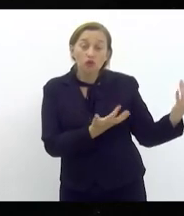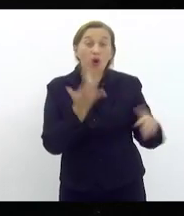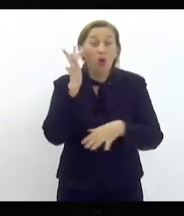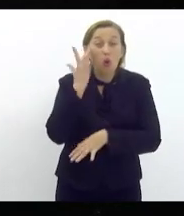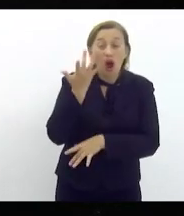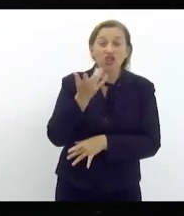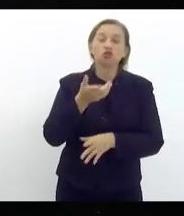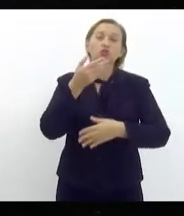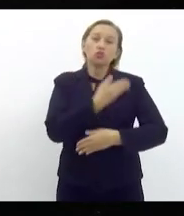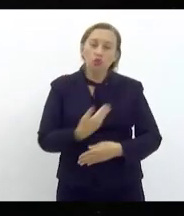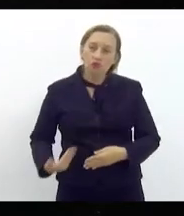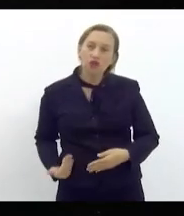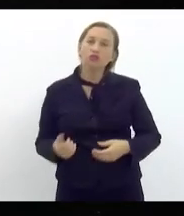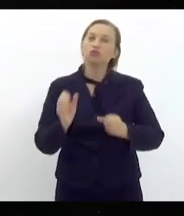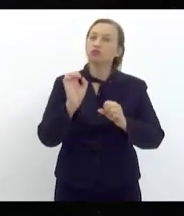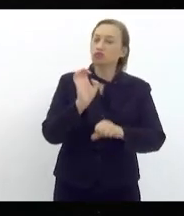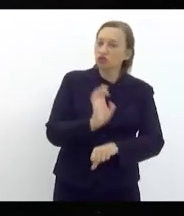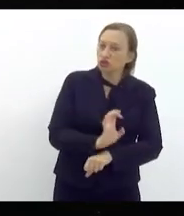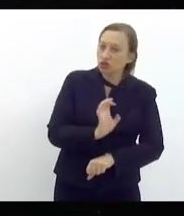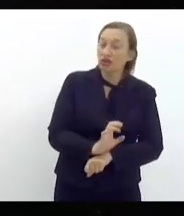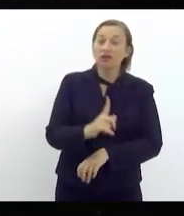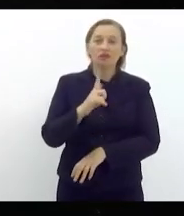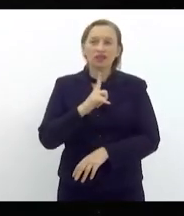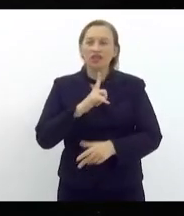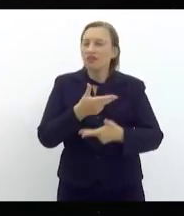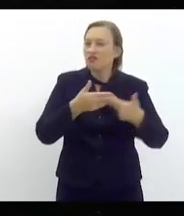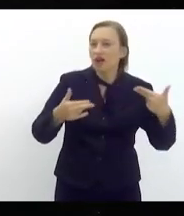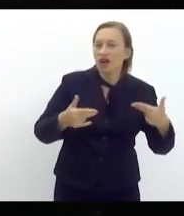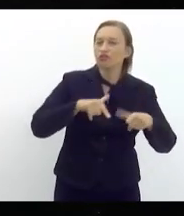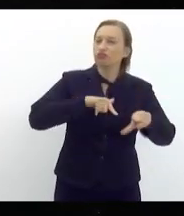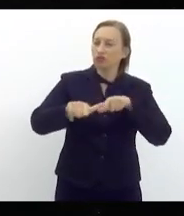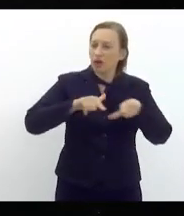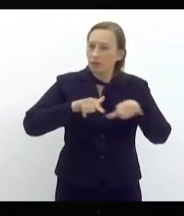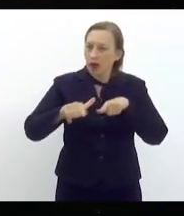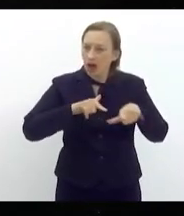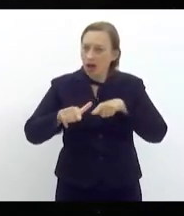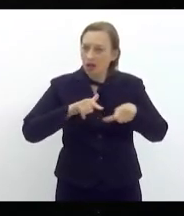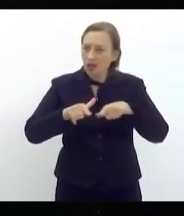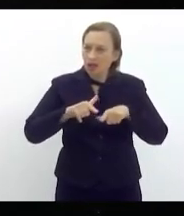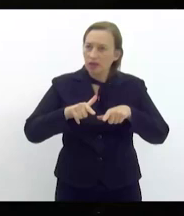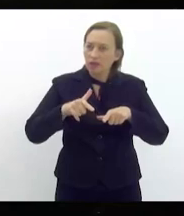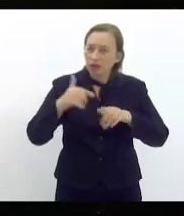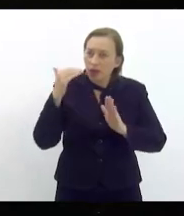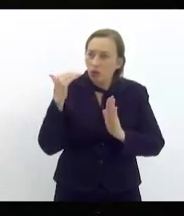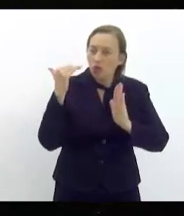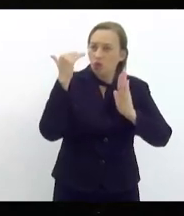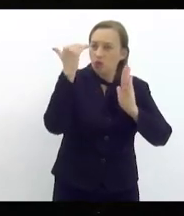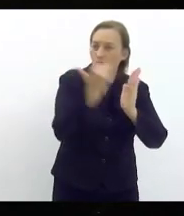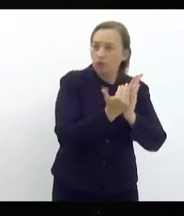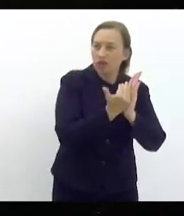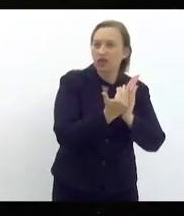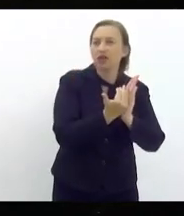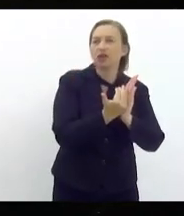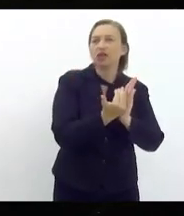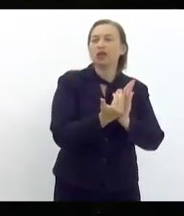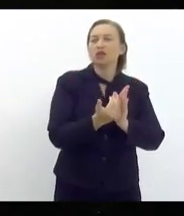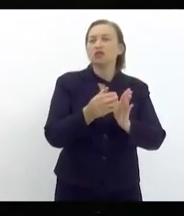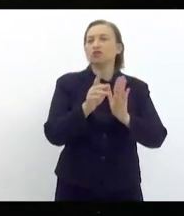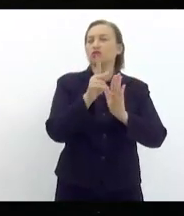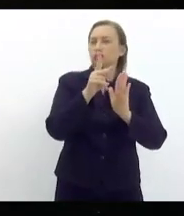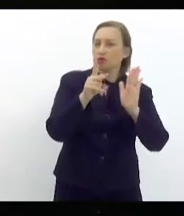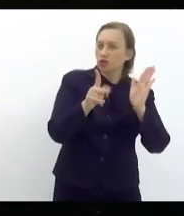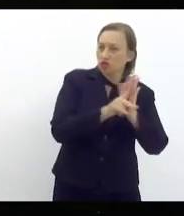que o governo do Estado vai ter aí muito trabalho para executar esses projetos,